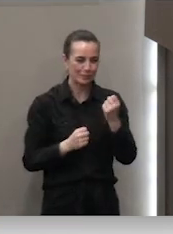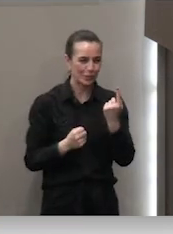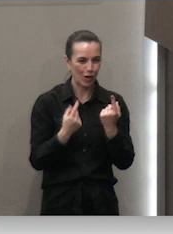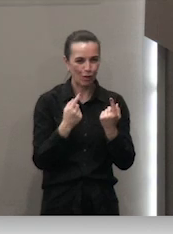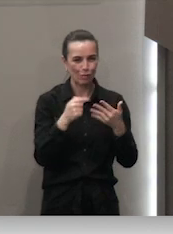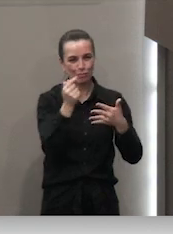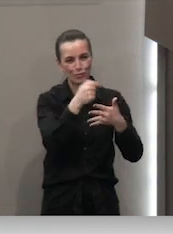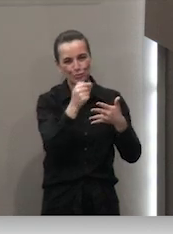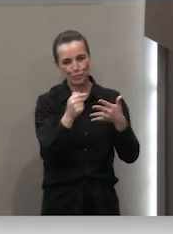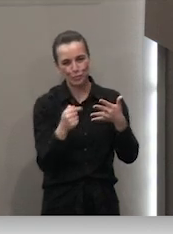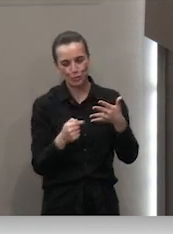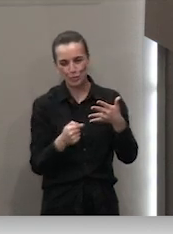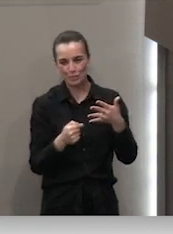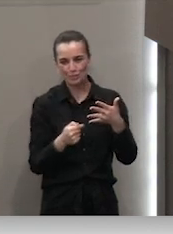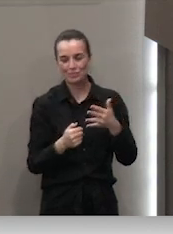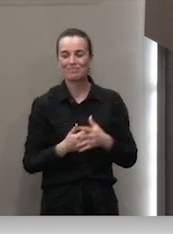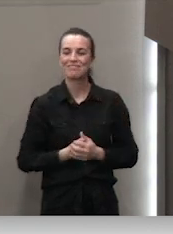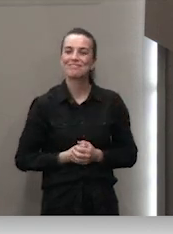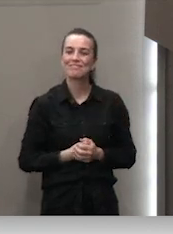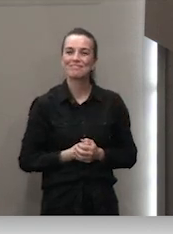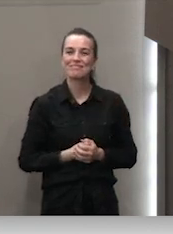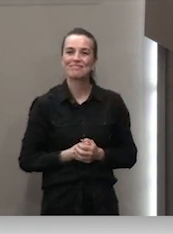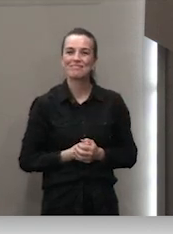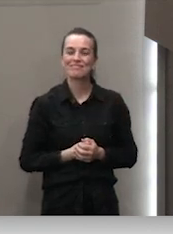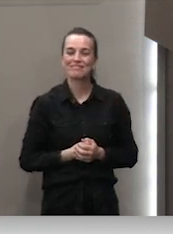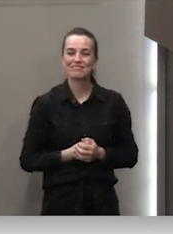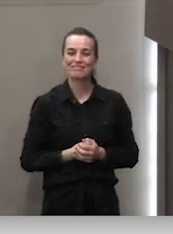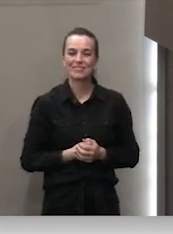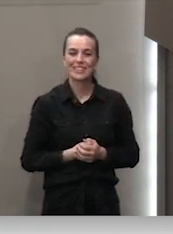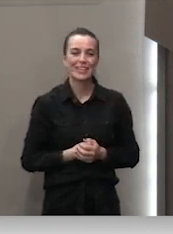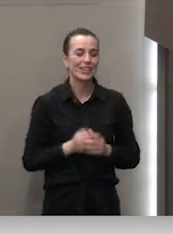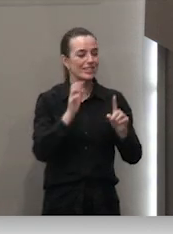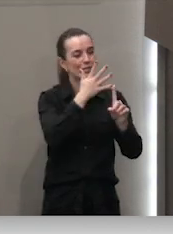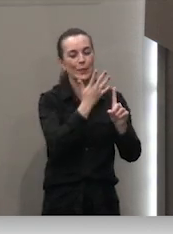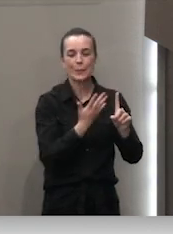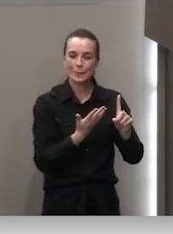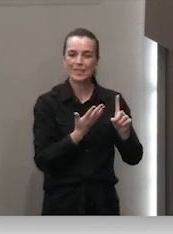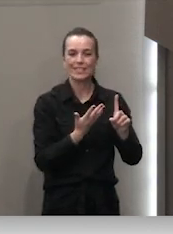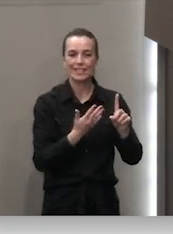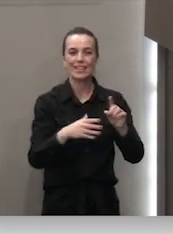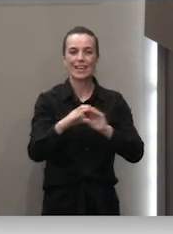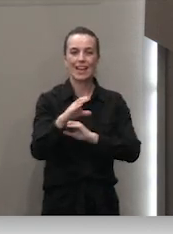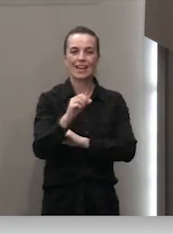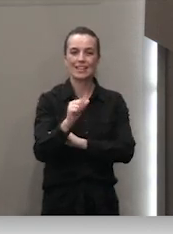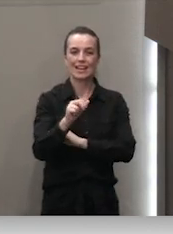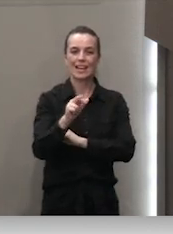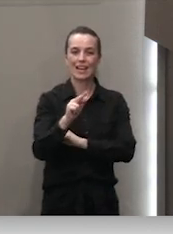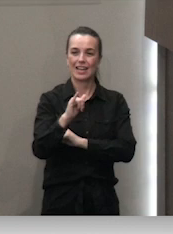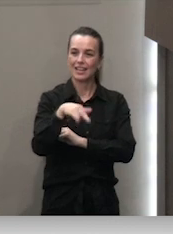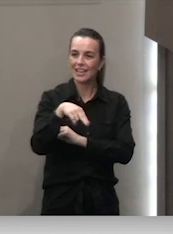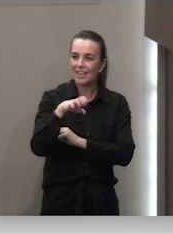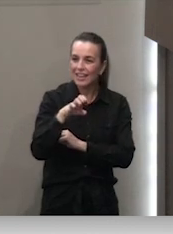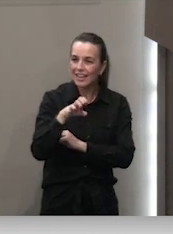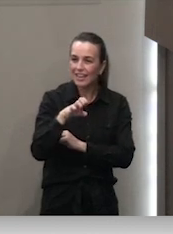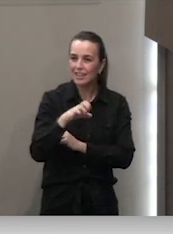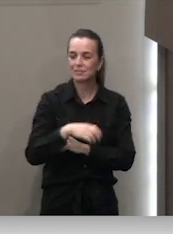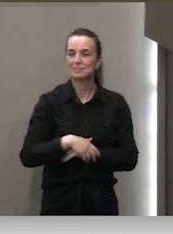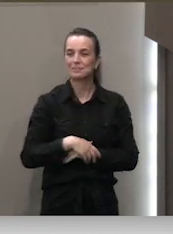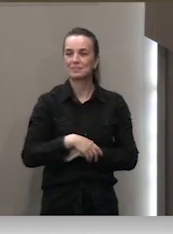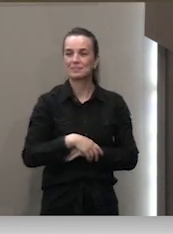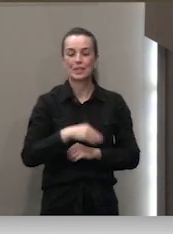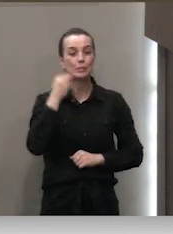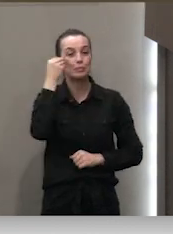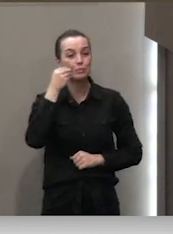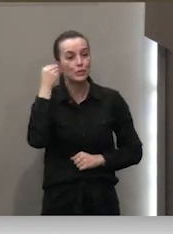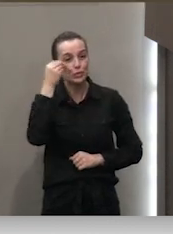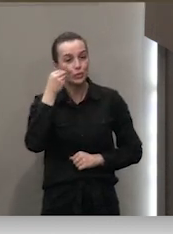né? Então, ao cumprimentar, venho por meio de prestar essa singela homenagem a Karine Cabreira Bona, graduada em Psicologia pela Universidade de